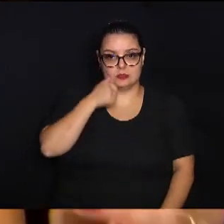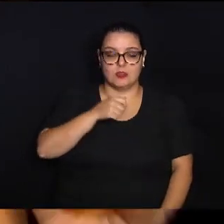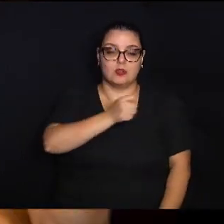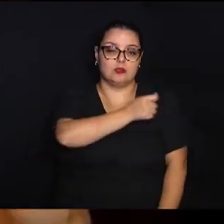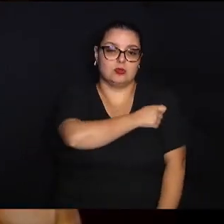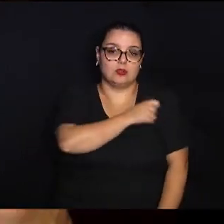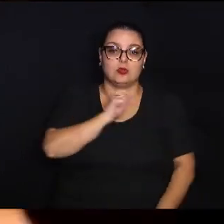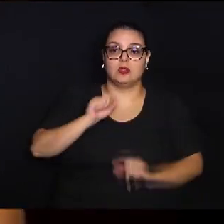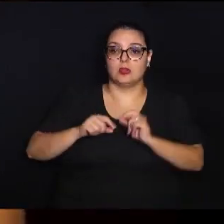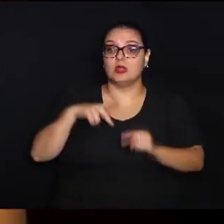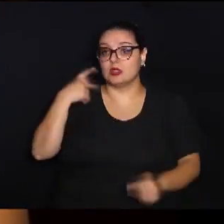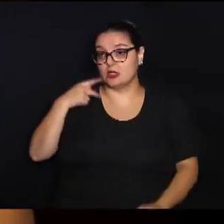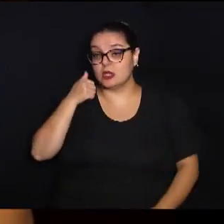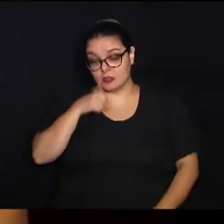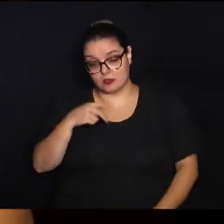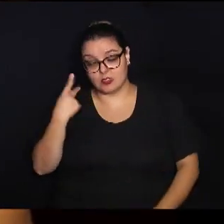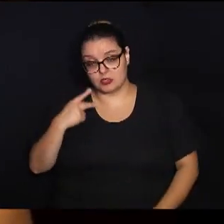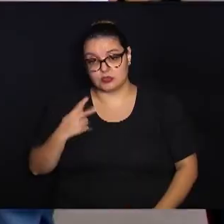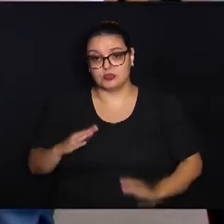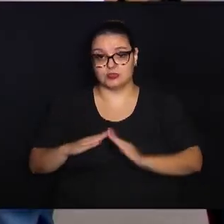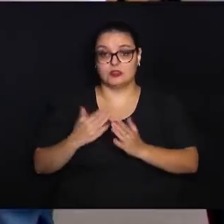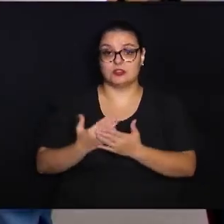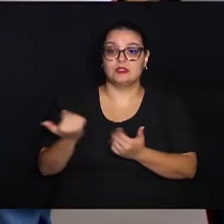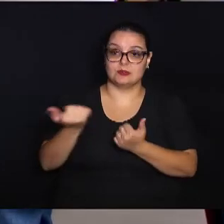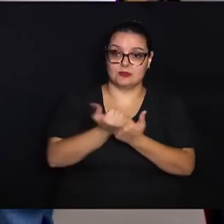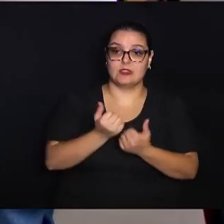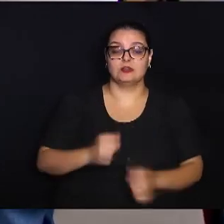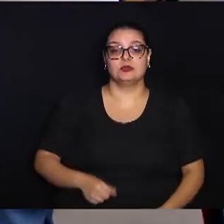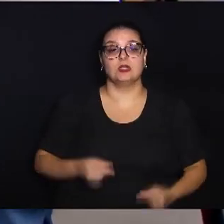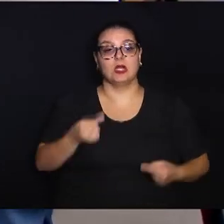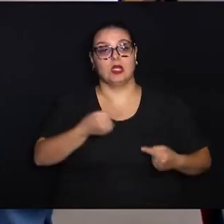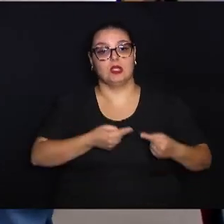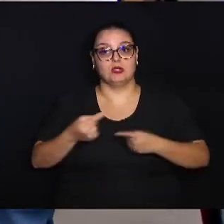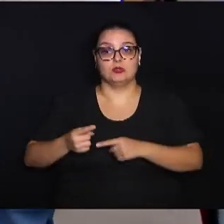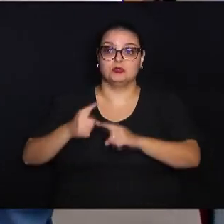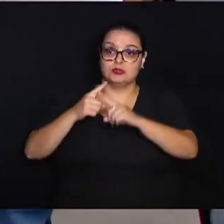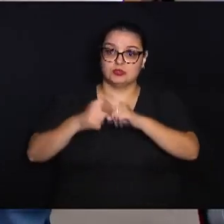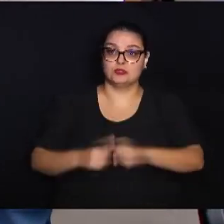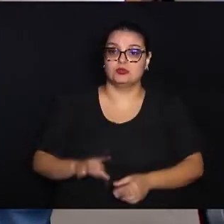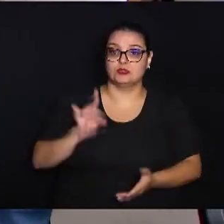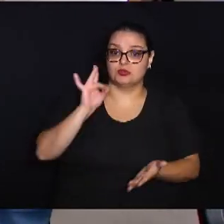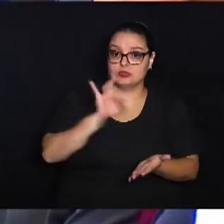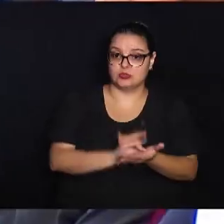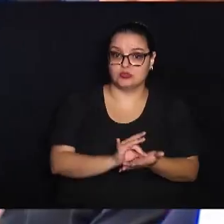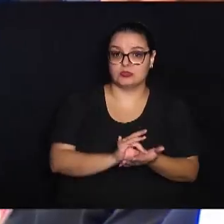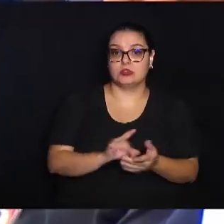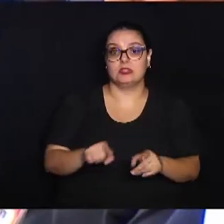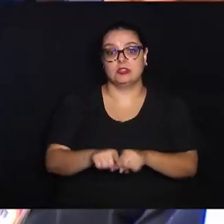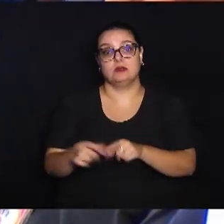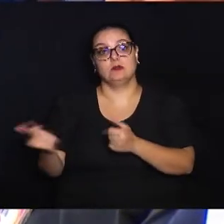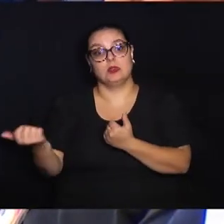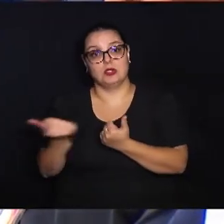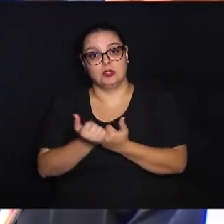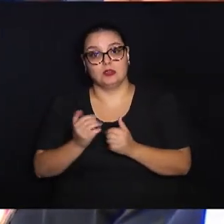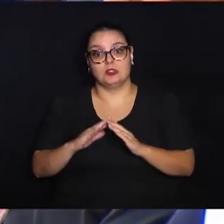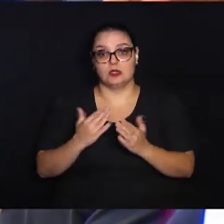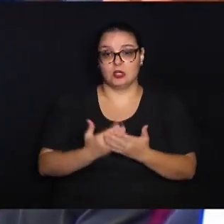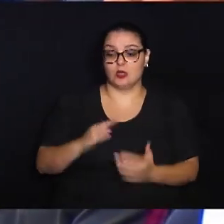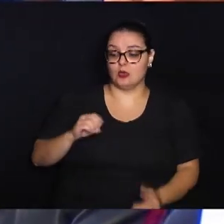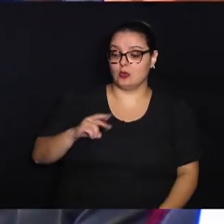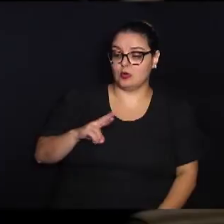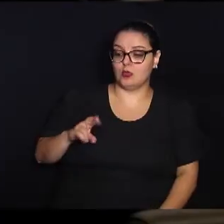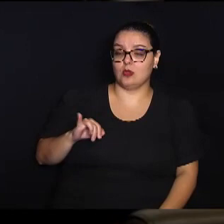será o vereador ou vereadora e suplente. A disputa pela vaga de titular e de suplente na escola Correia Melo